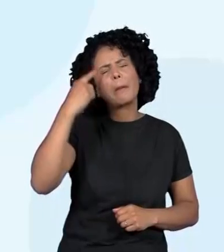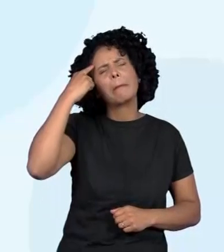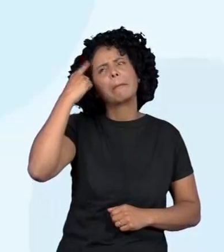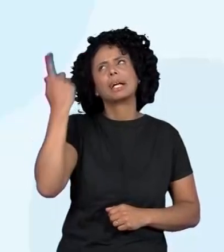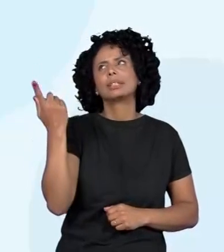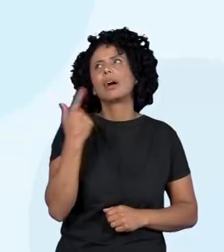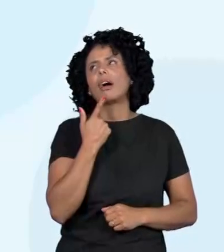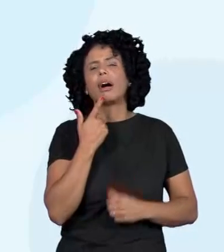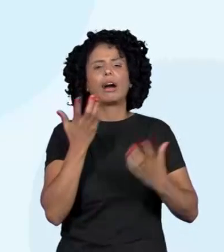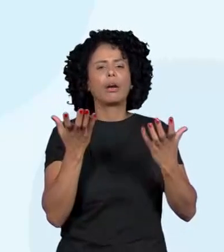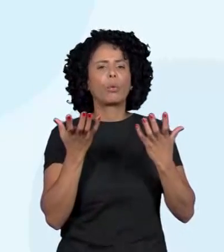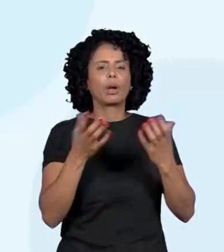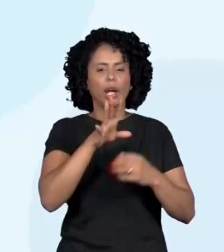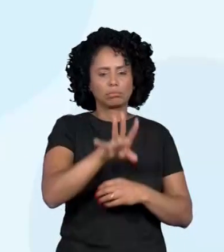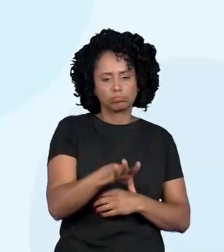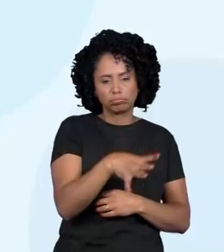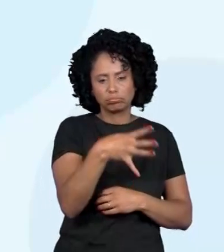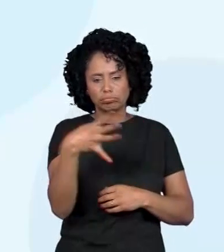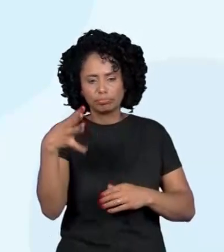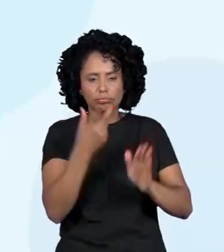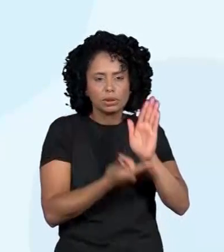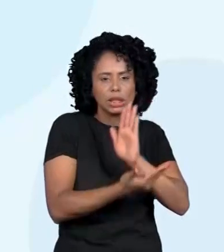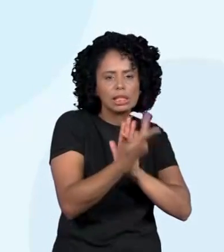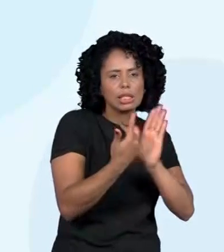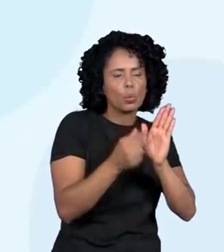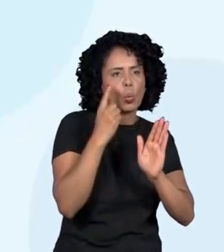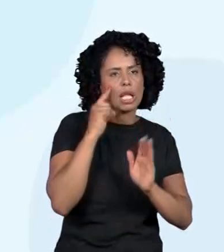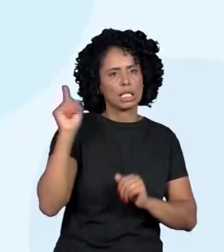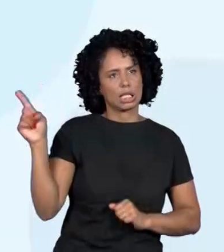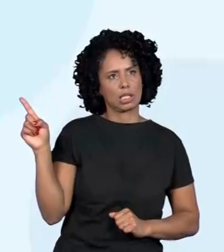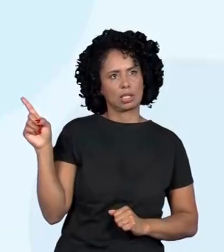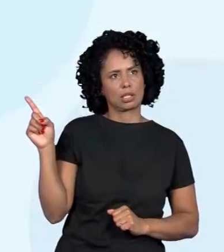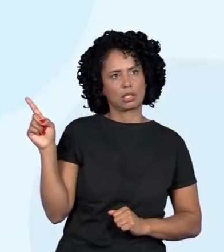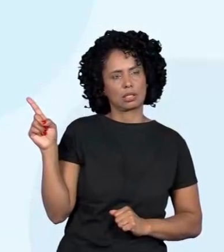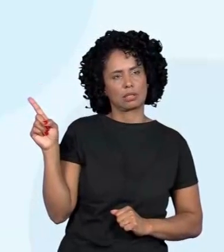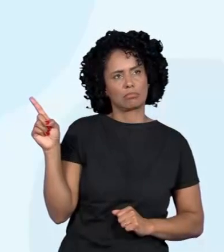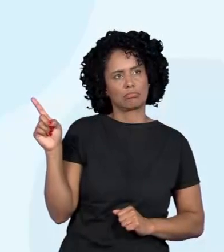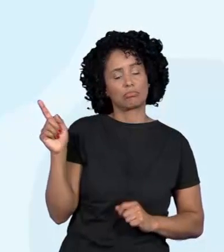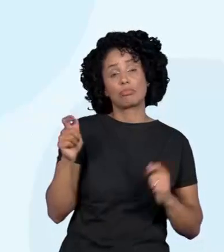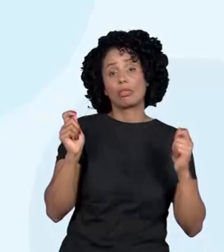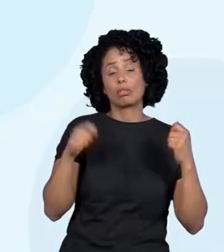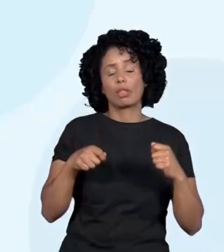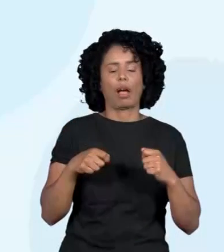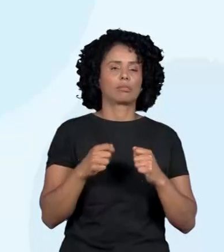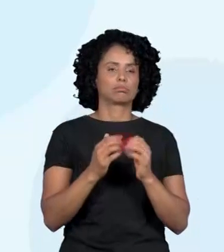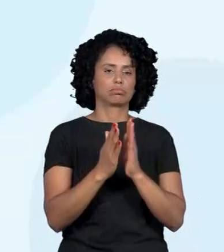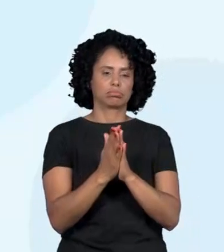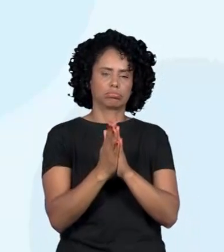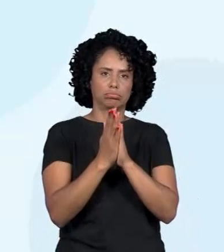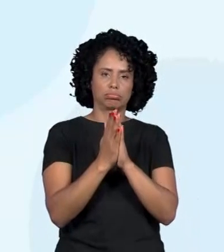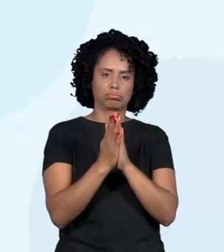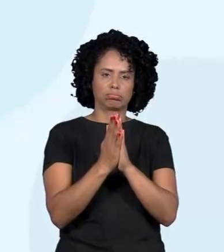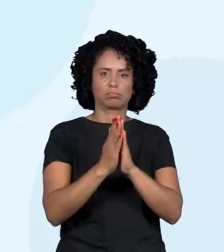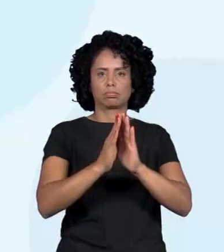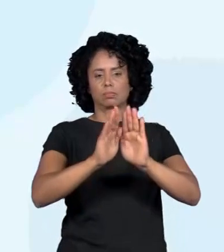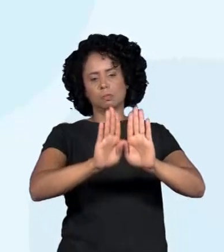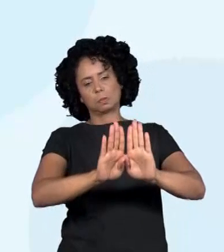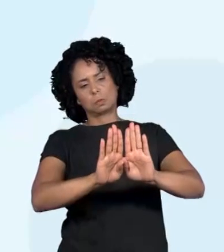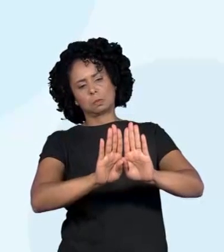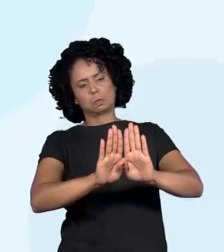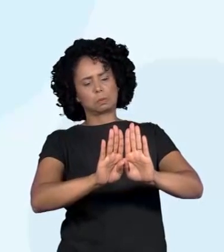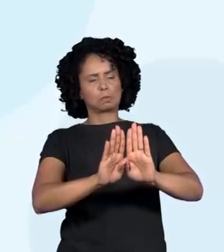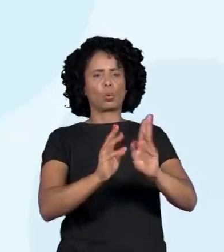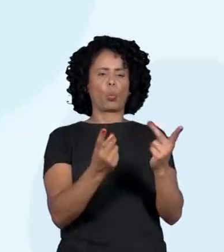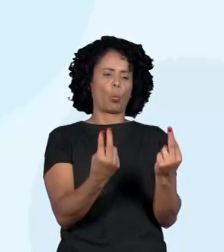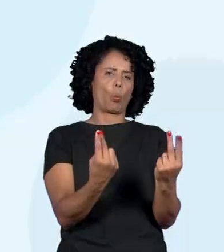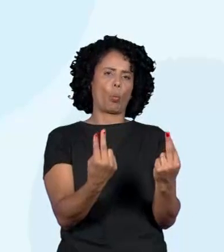quero desenhar uma figura assim, por exemplo. Para ela ficar simétrica, eu tenho que considerar que o outro